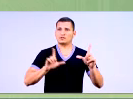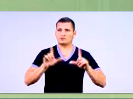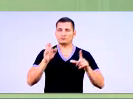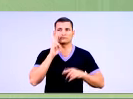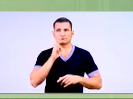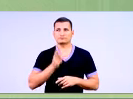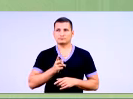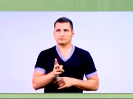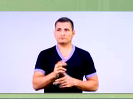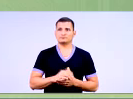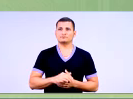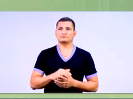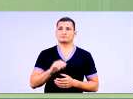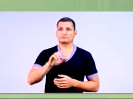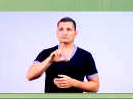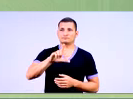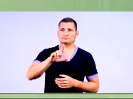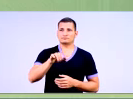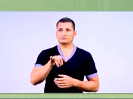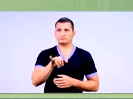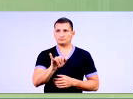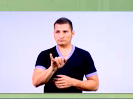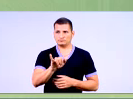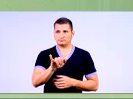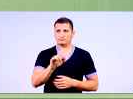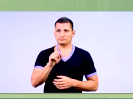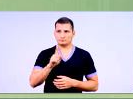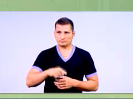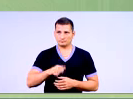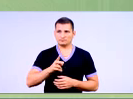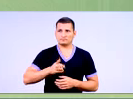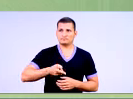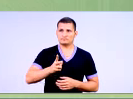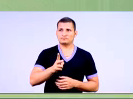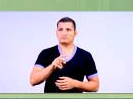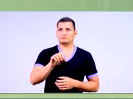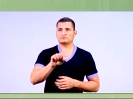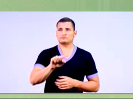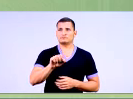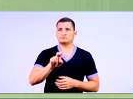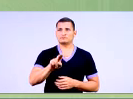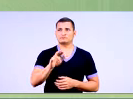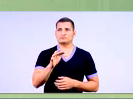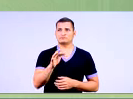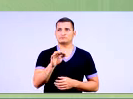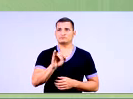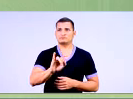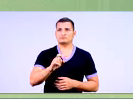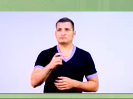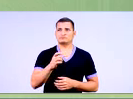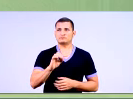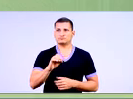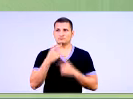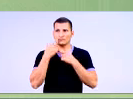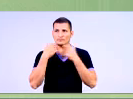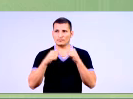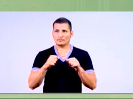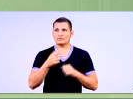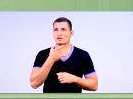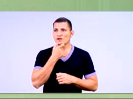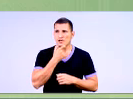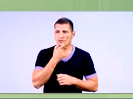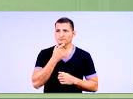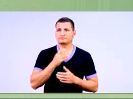li, L-Y, é sempre sufixo na língua inglesa. Ainda mais quando